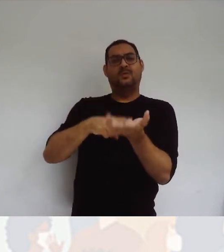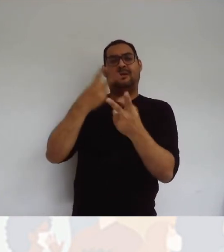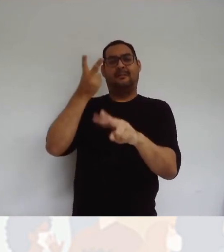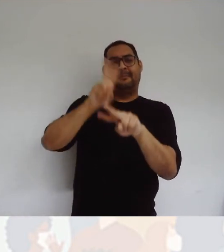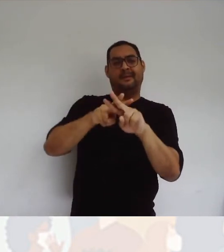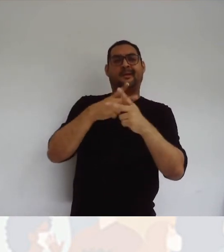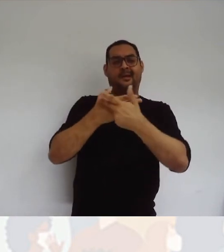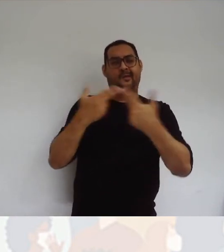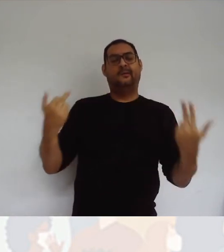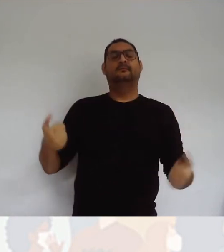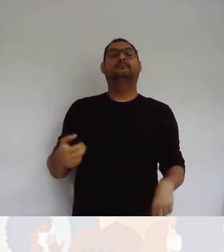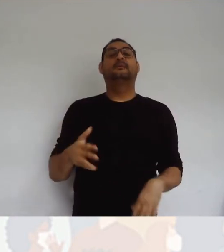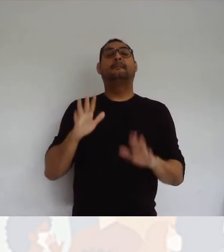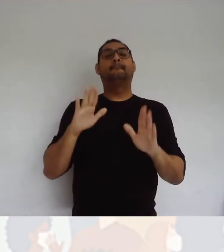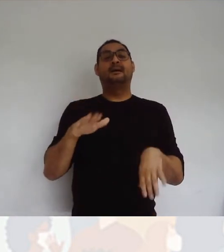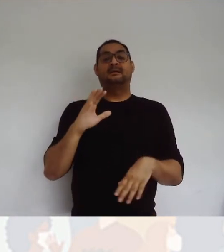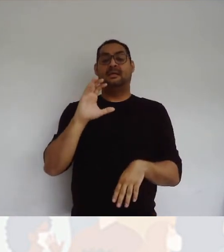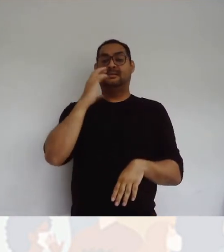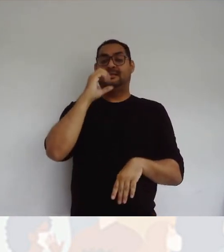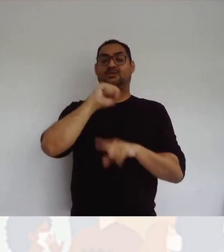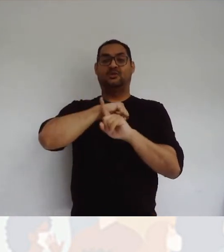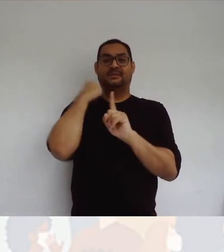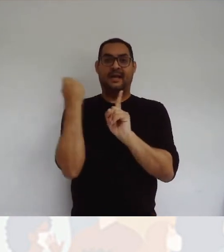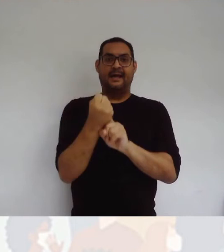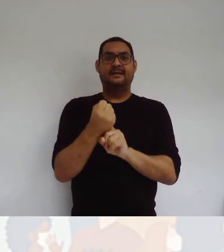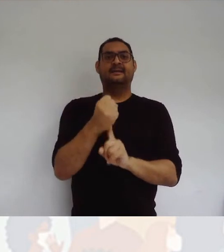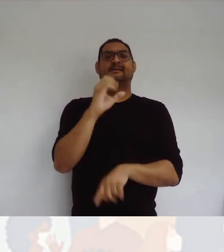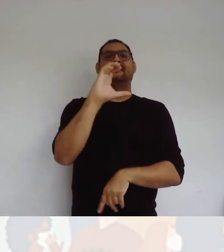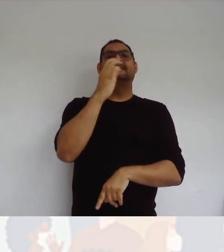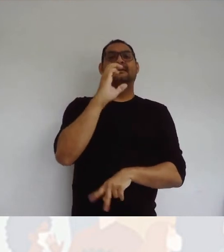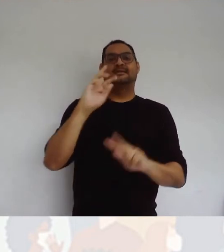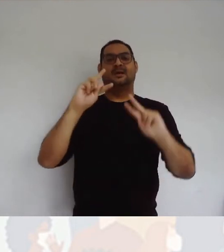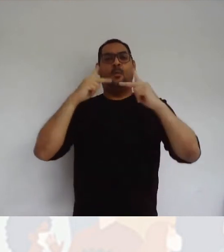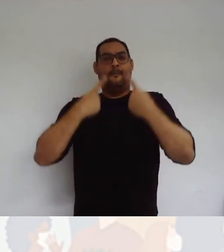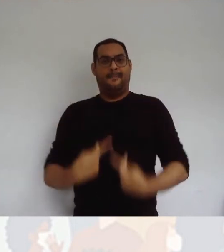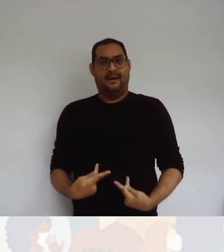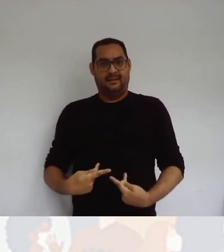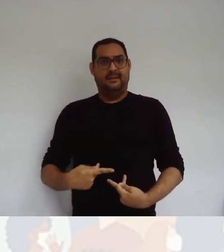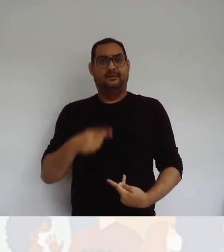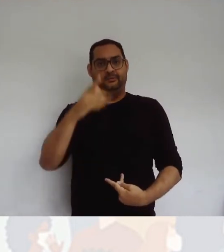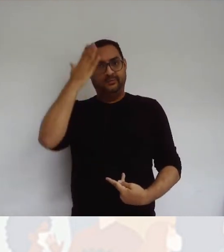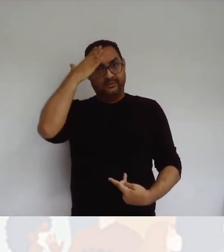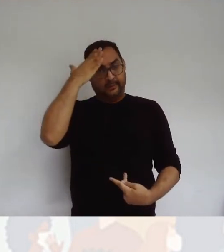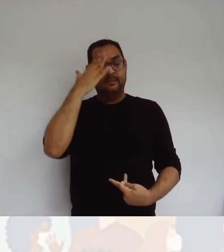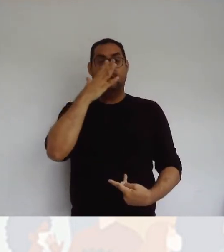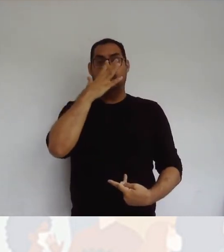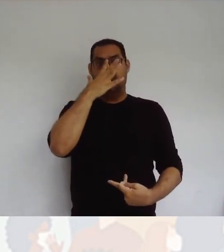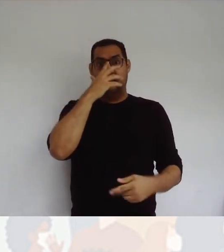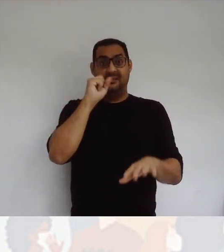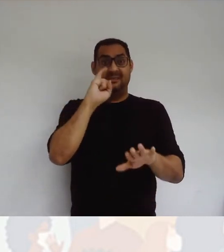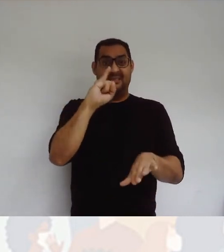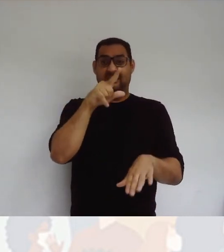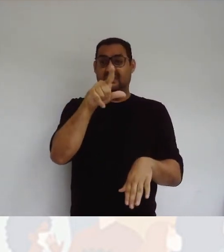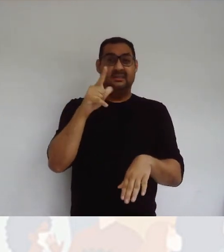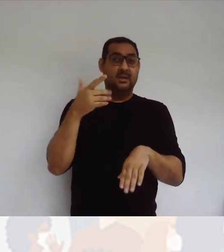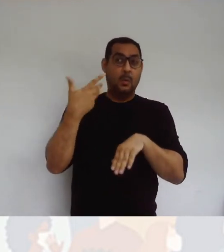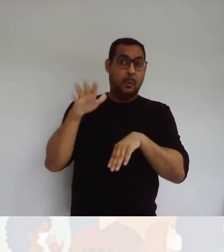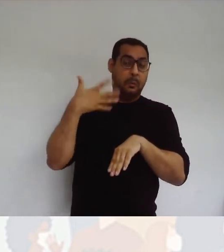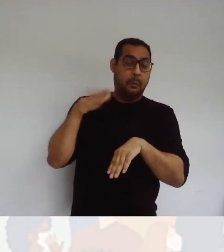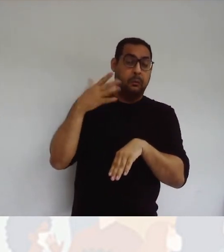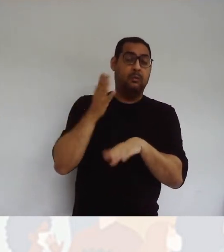humanas, de modo como, se você não tiver cuidado, você pode,